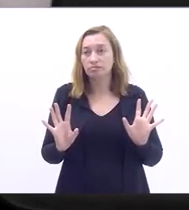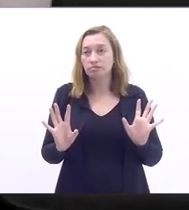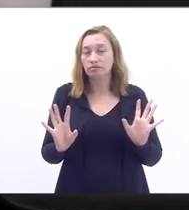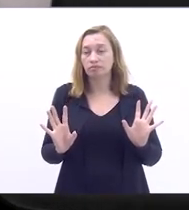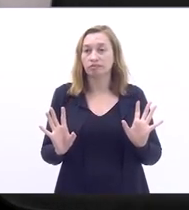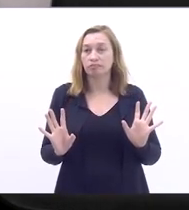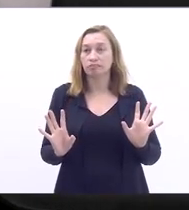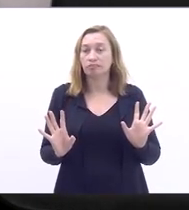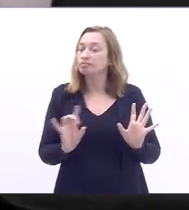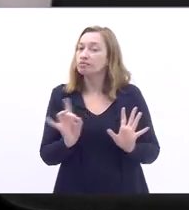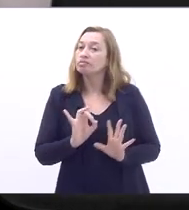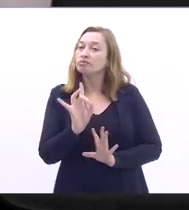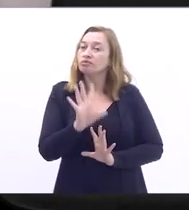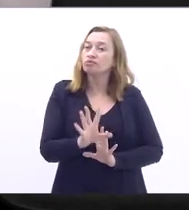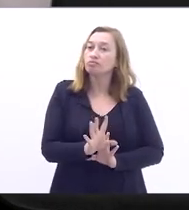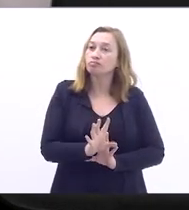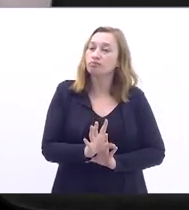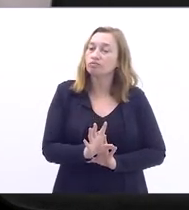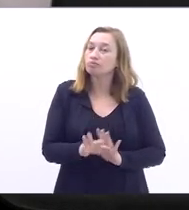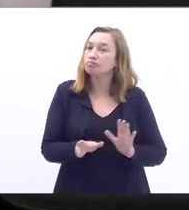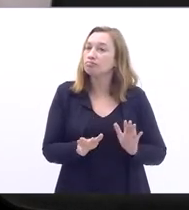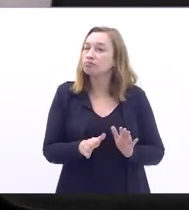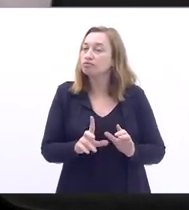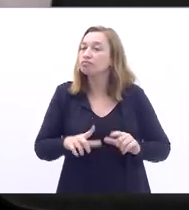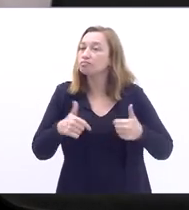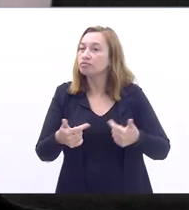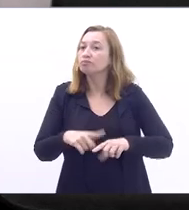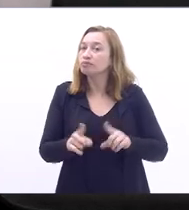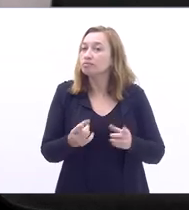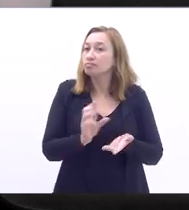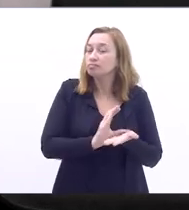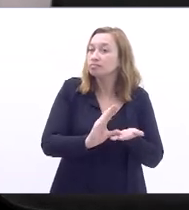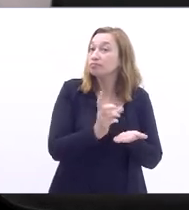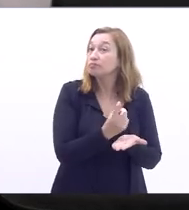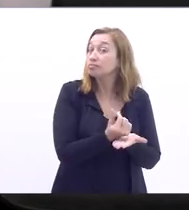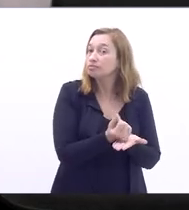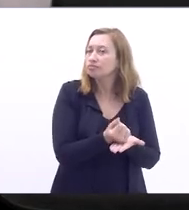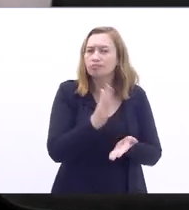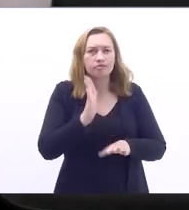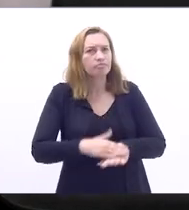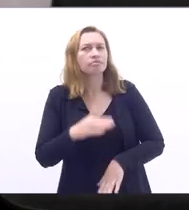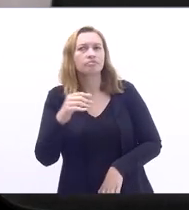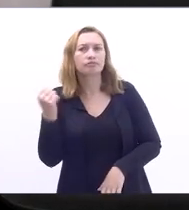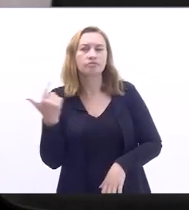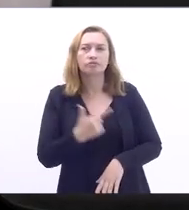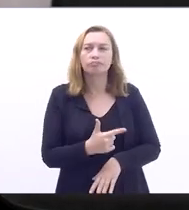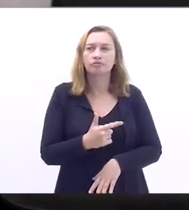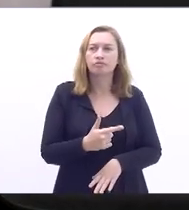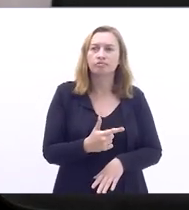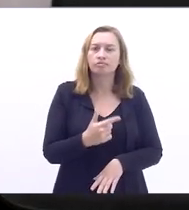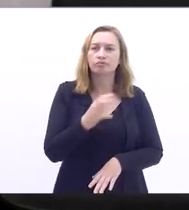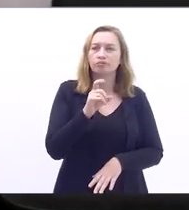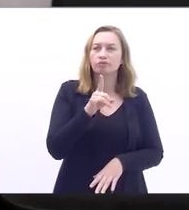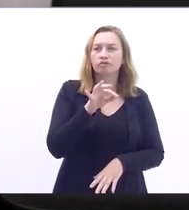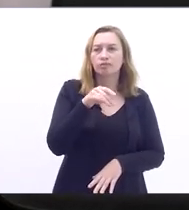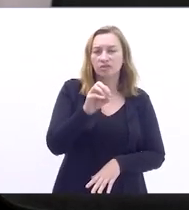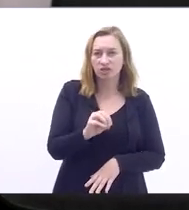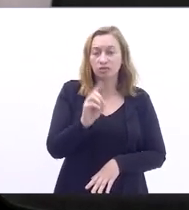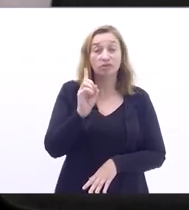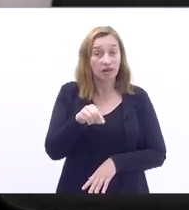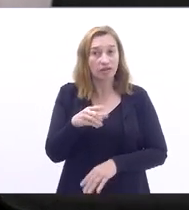autonomia não só no nos procedimentos mas também financeira que é muito maior do que o do décimo é